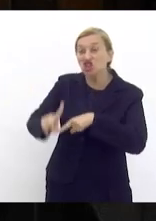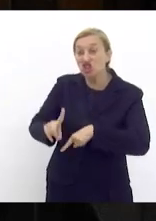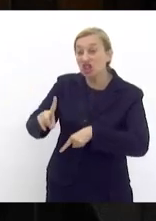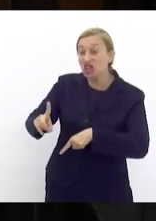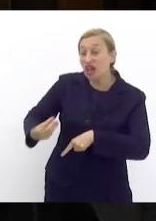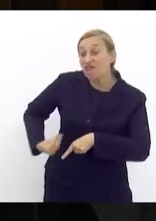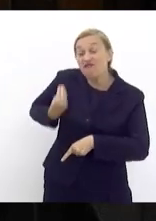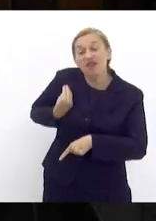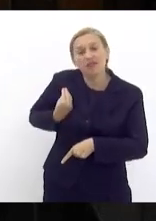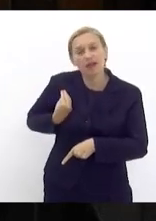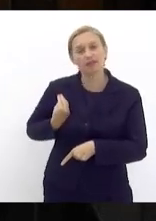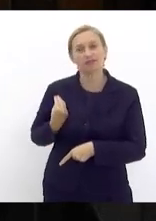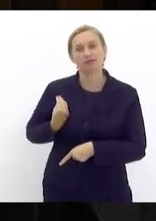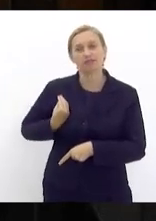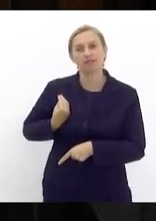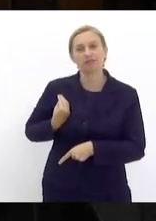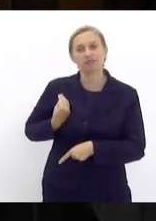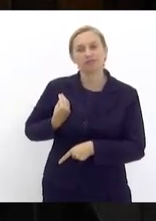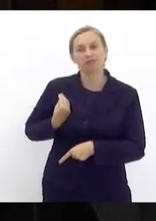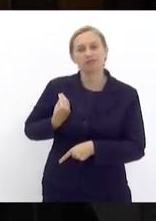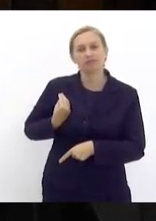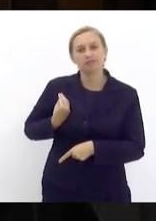luz do sol.